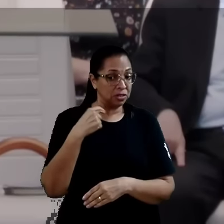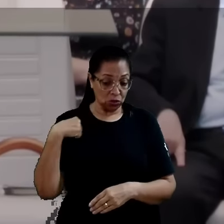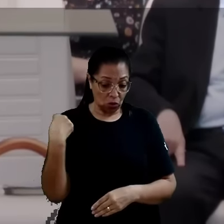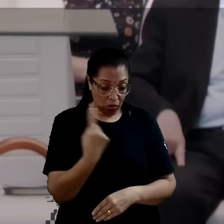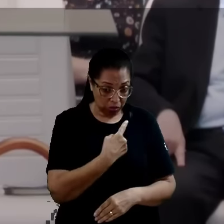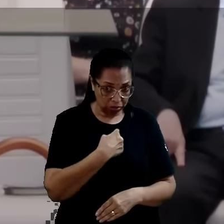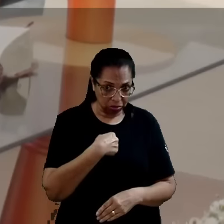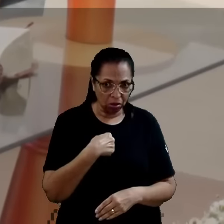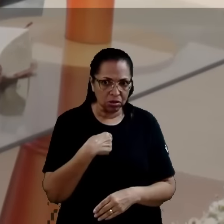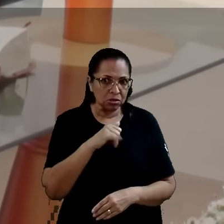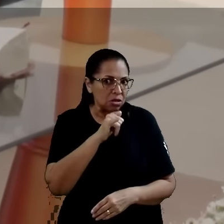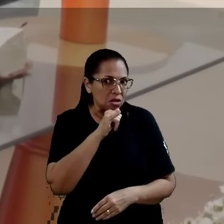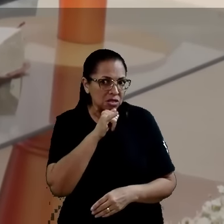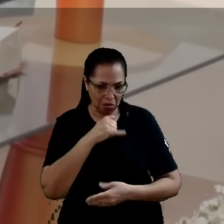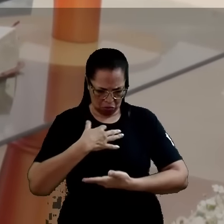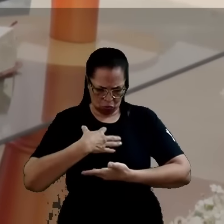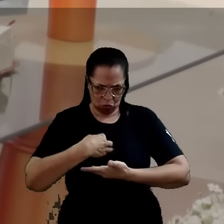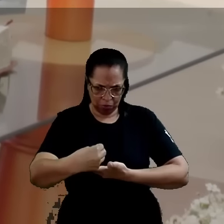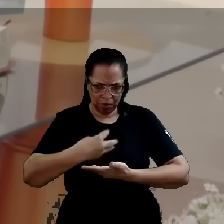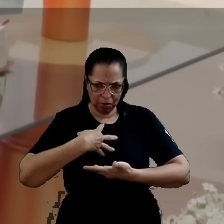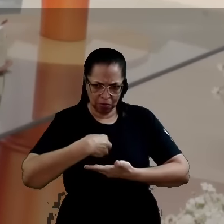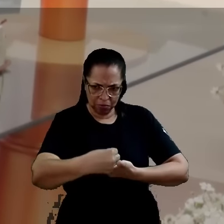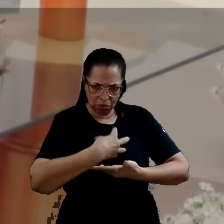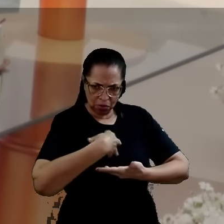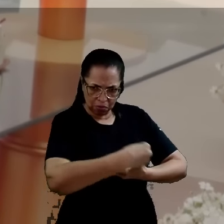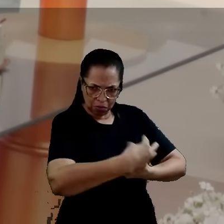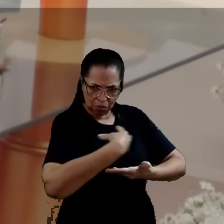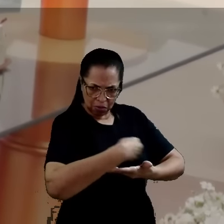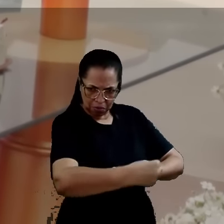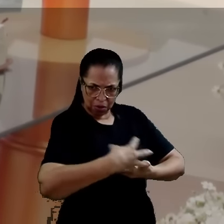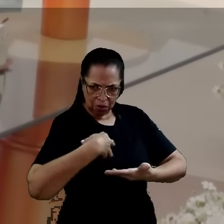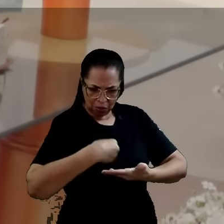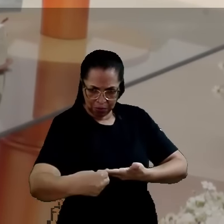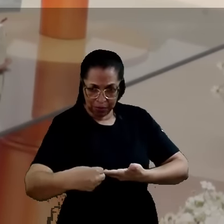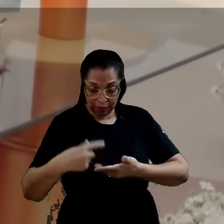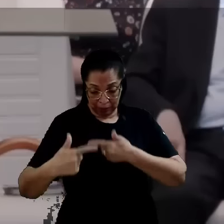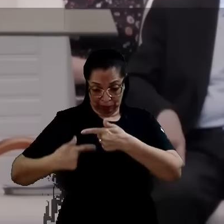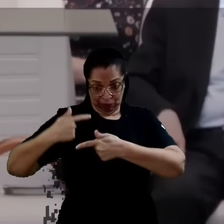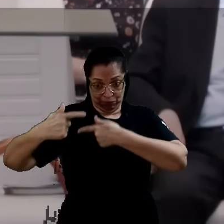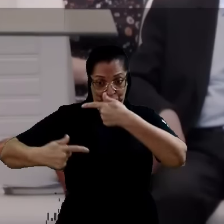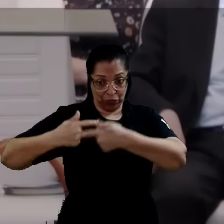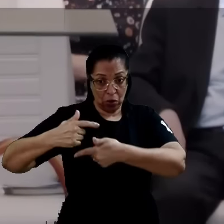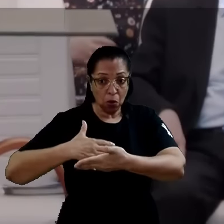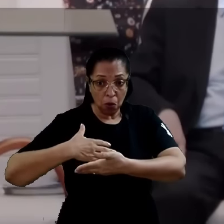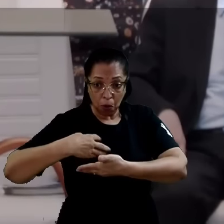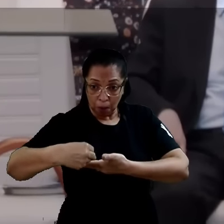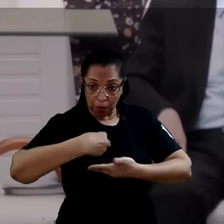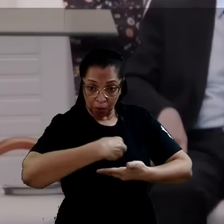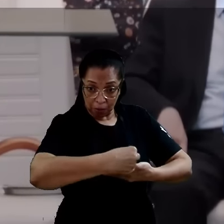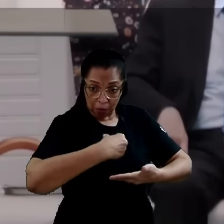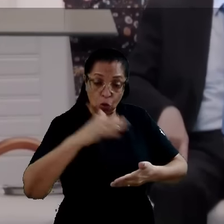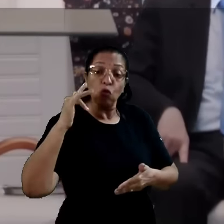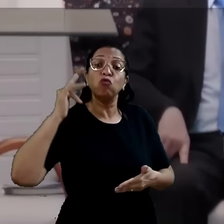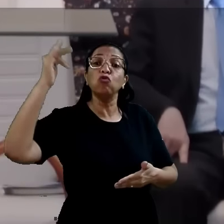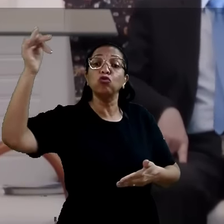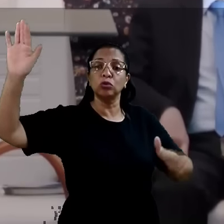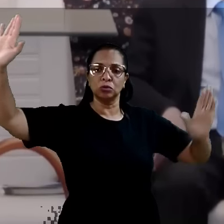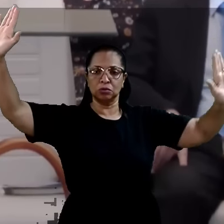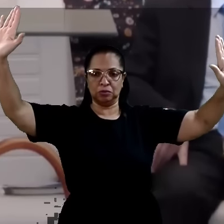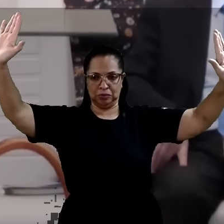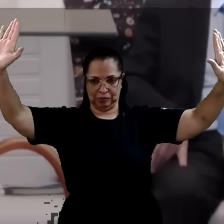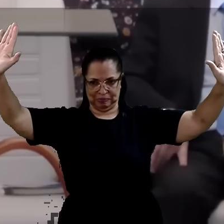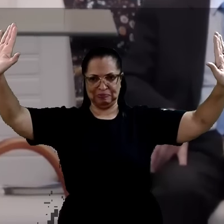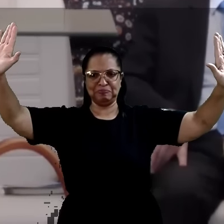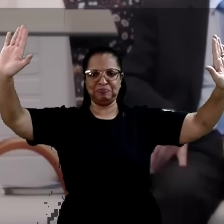vacilar a tua descendência também não vai vacilar Estenda a mão assim agora laou